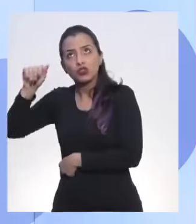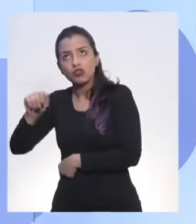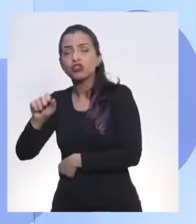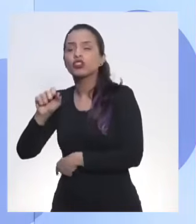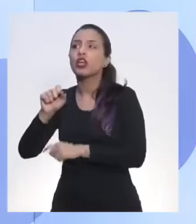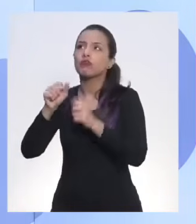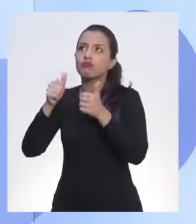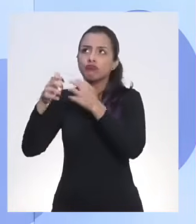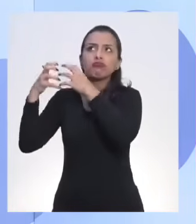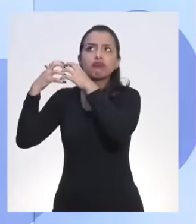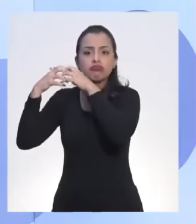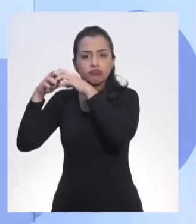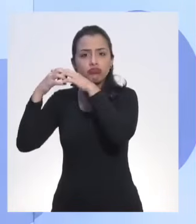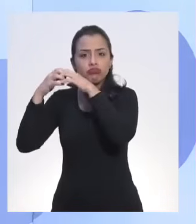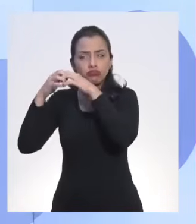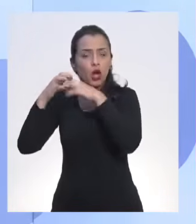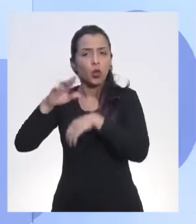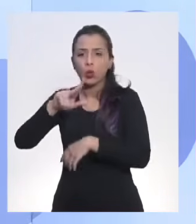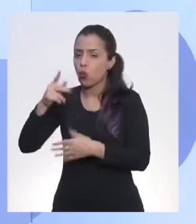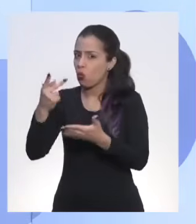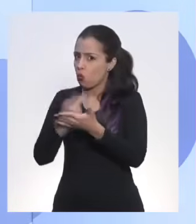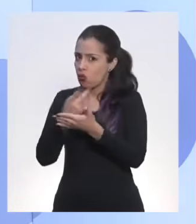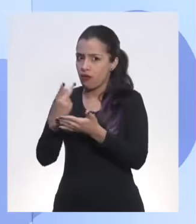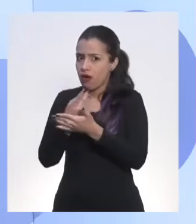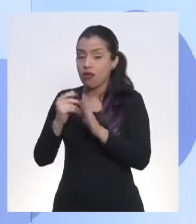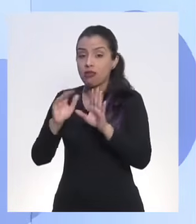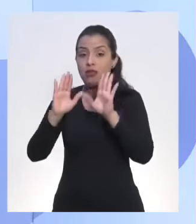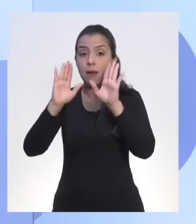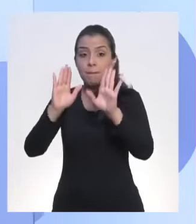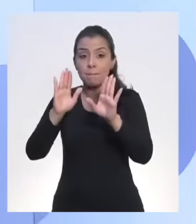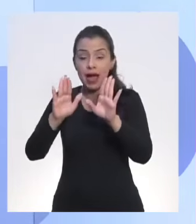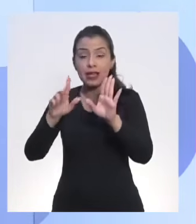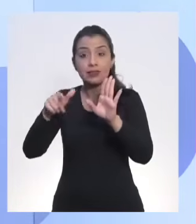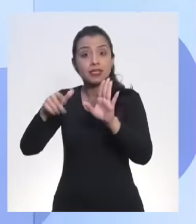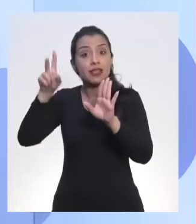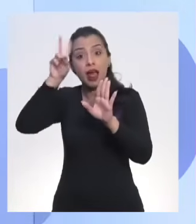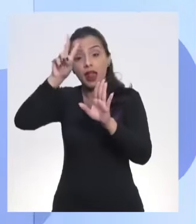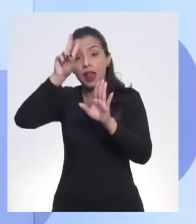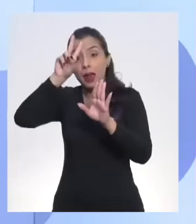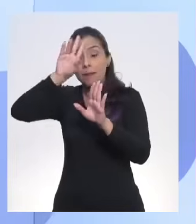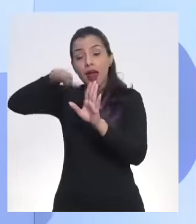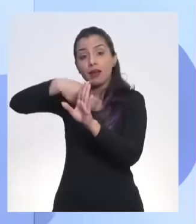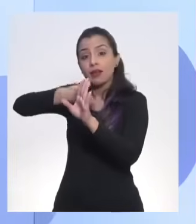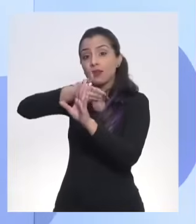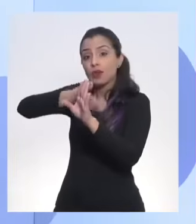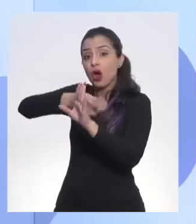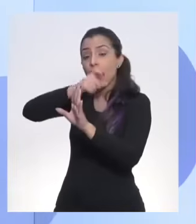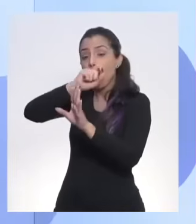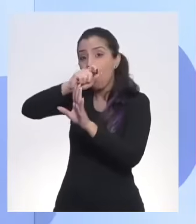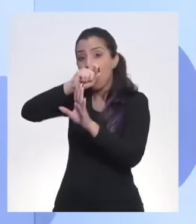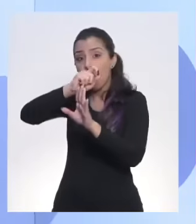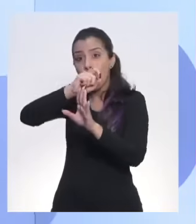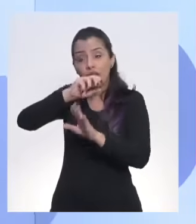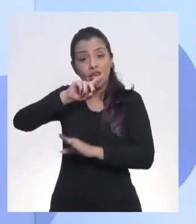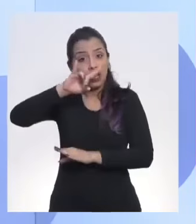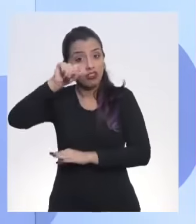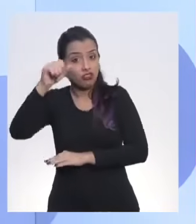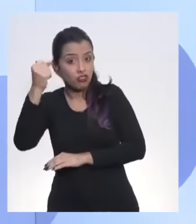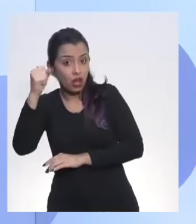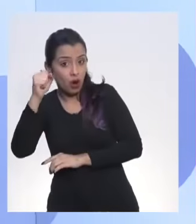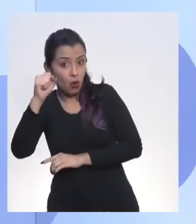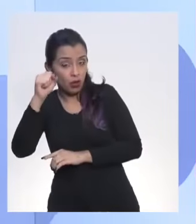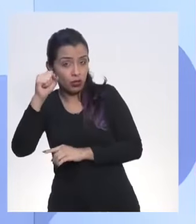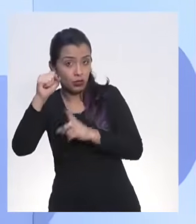tá, né? Essa ideia não tá totalmente errada. Aham. Mas é lembrar que do 8º para o 9º dia, ela já sobe